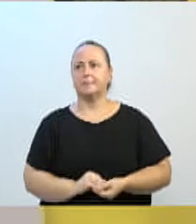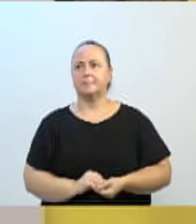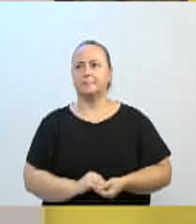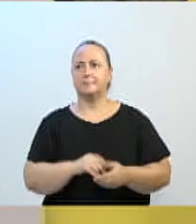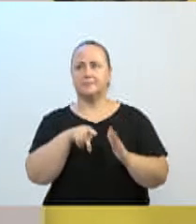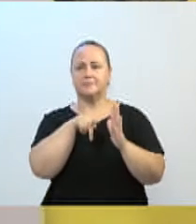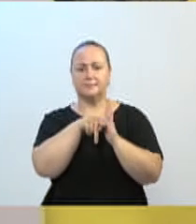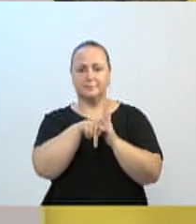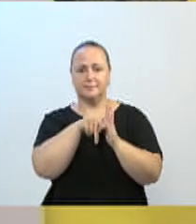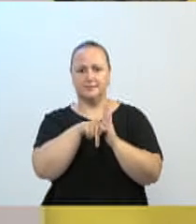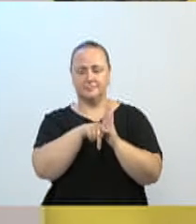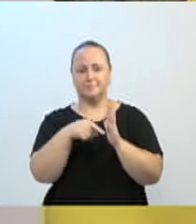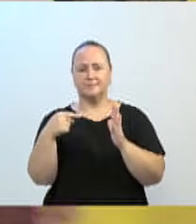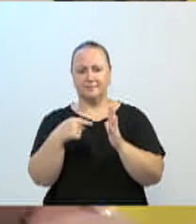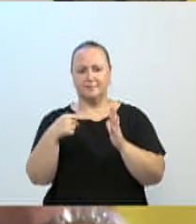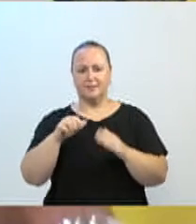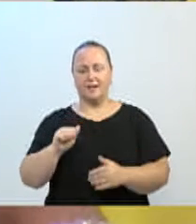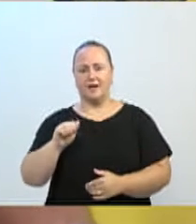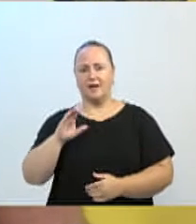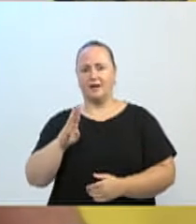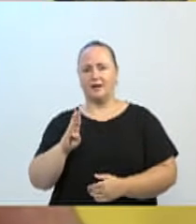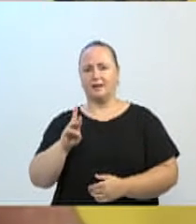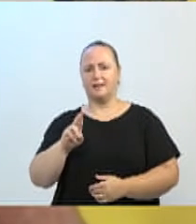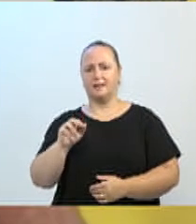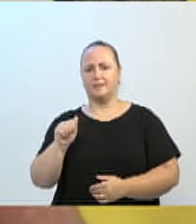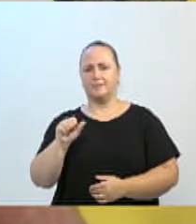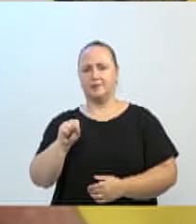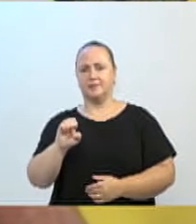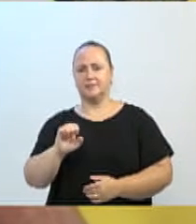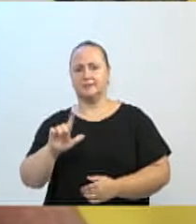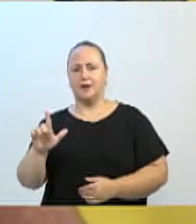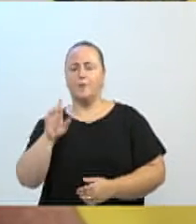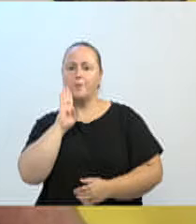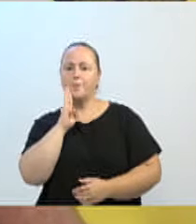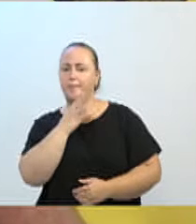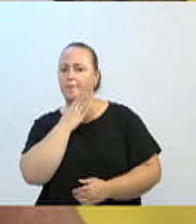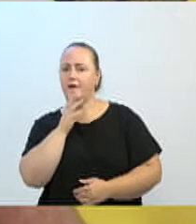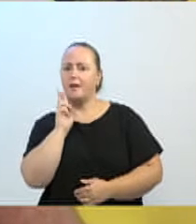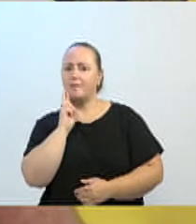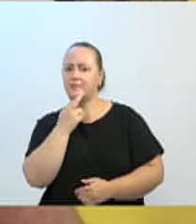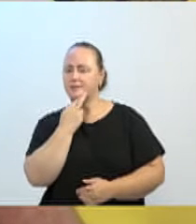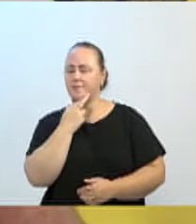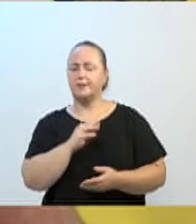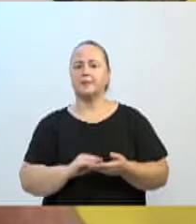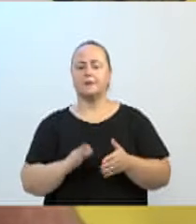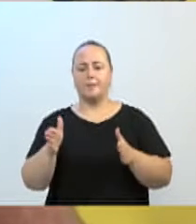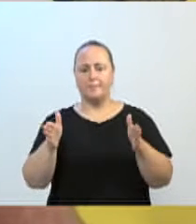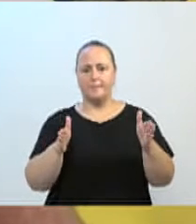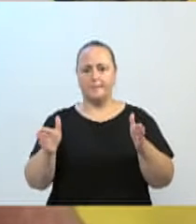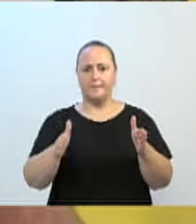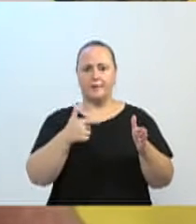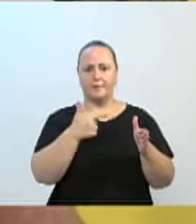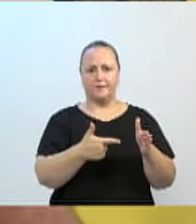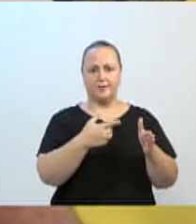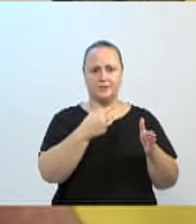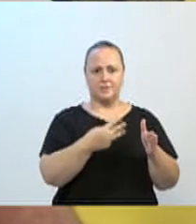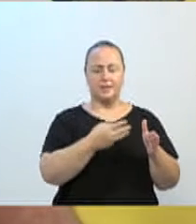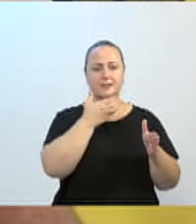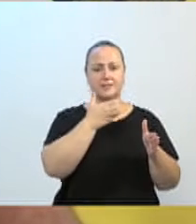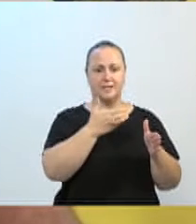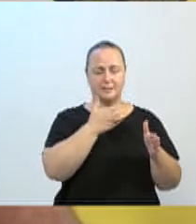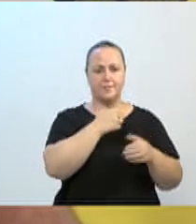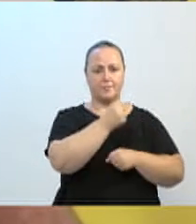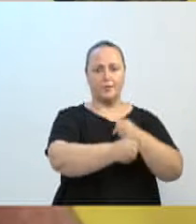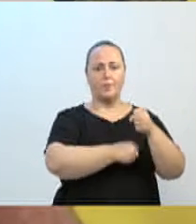pela Abrazel, Associação Brasileira de Bares e Restaurantes, entre os dias 23 de dezembro de 2021 e 10 de janeiro